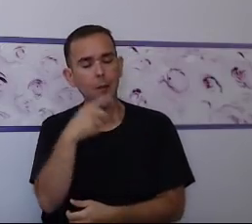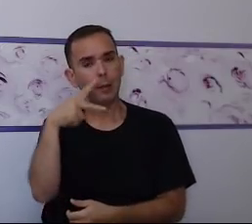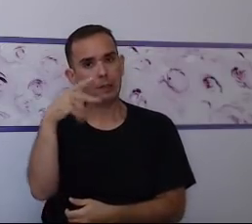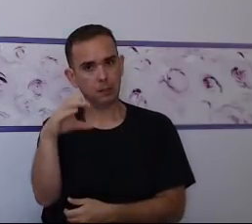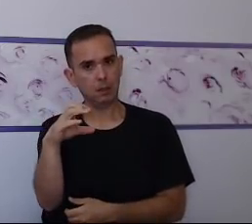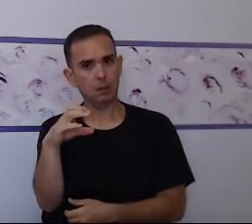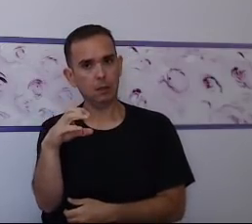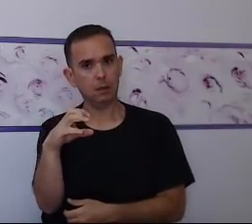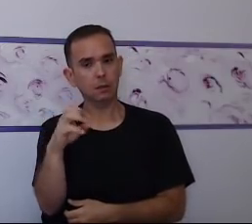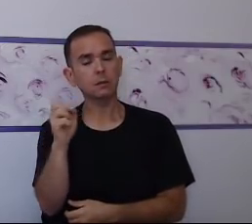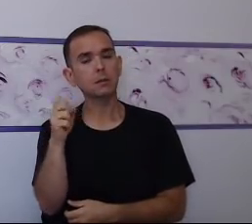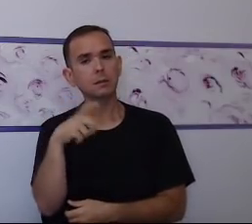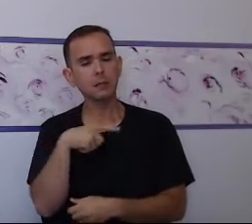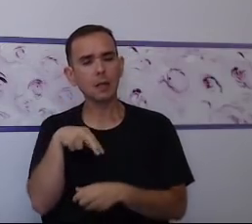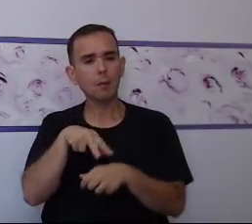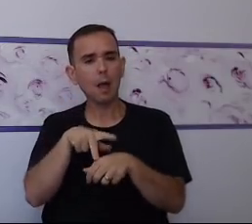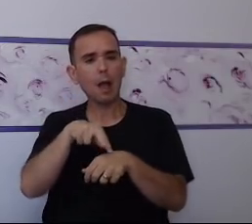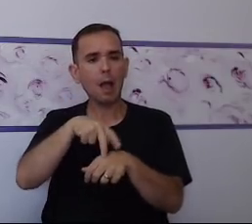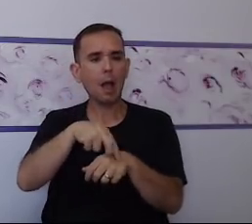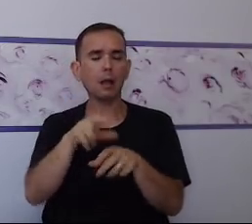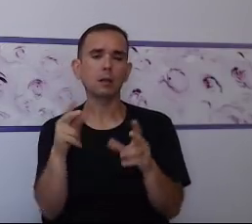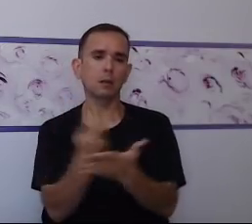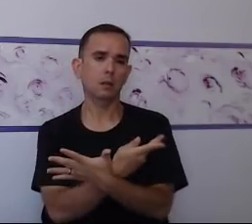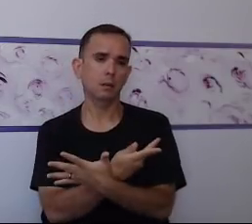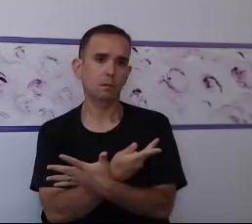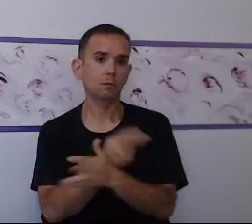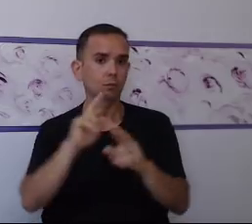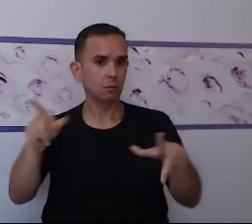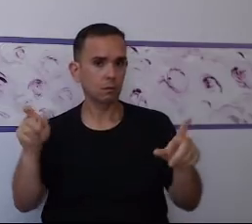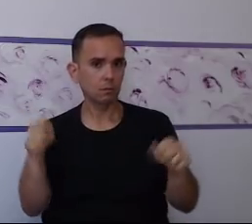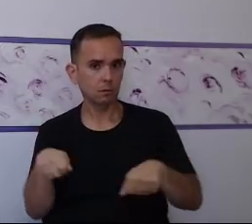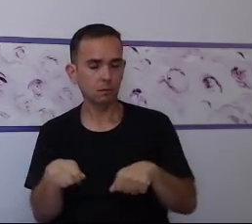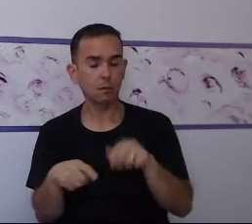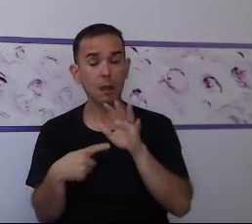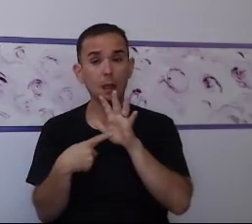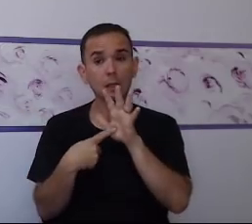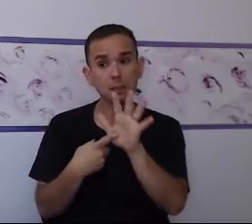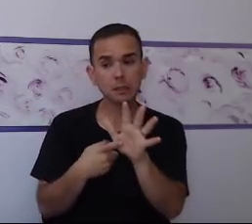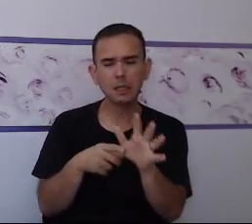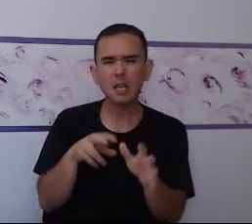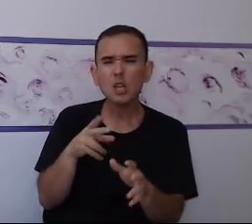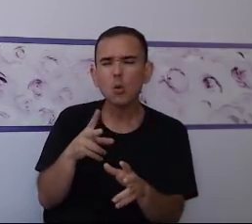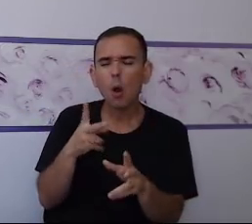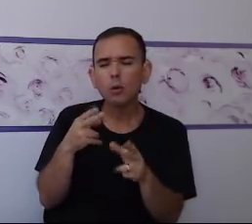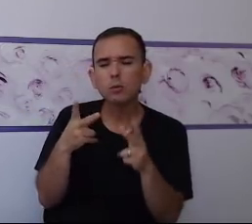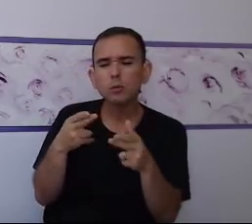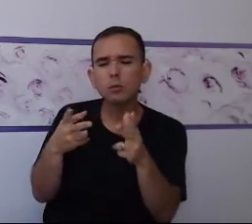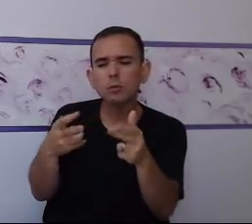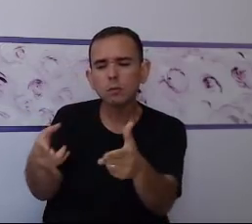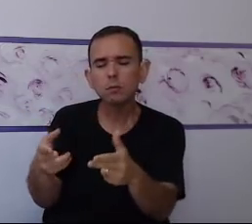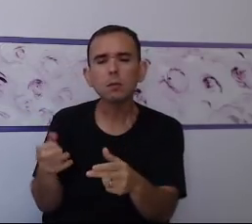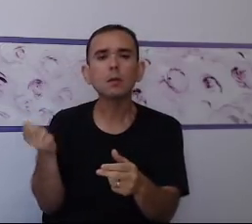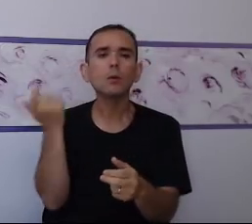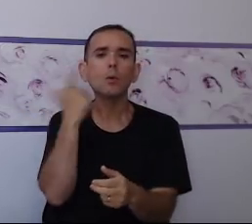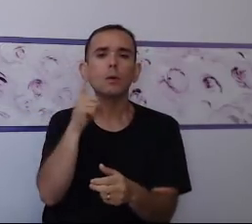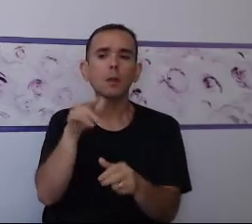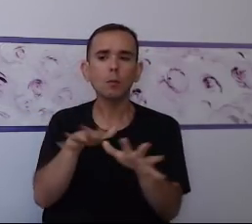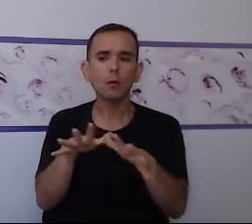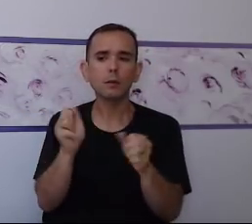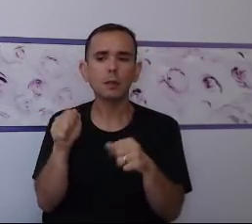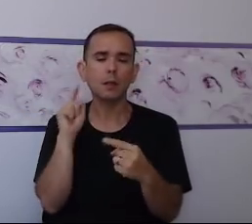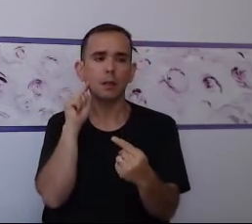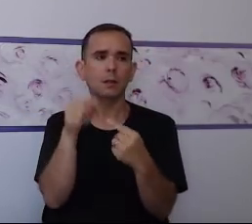cerebral que vai ter uma marcha diferenciada. Então, ela tem uma marcha apresentando em tesoura. mas é um aluno que consegue se movimentar bem,